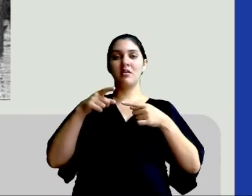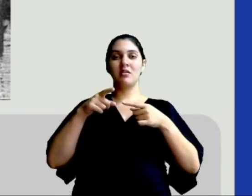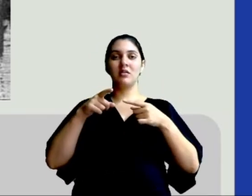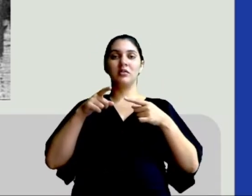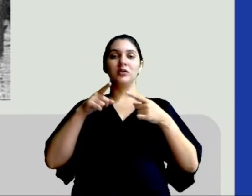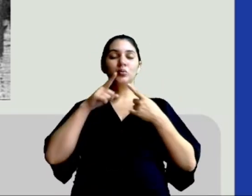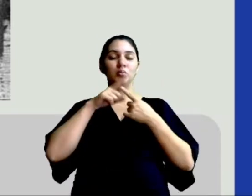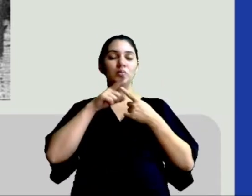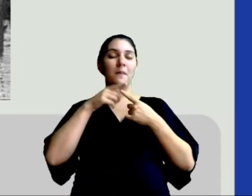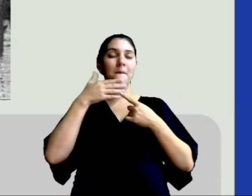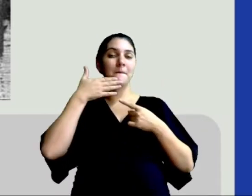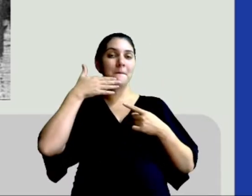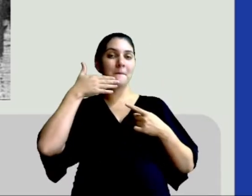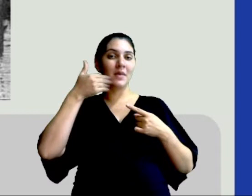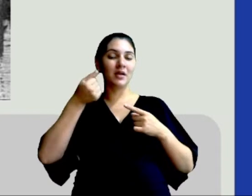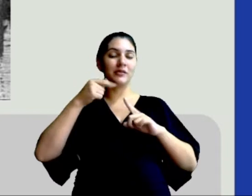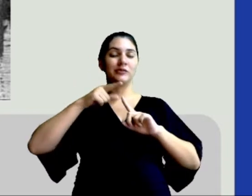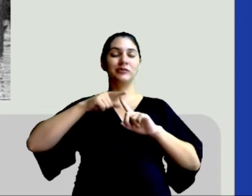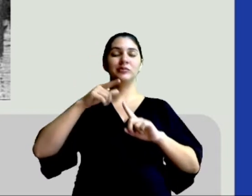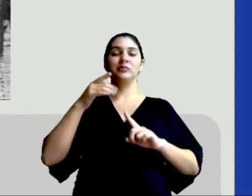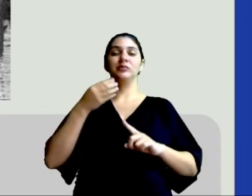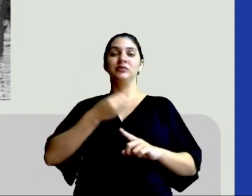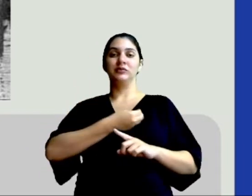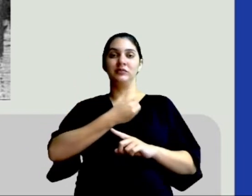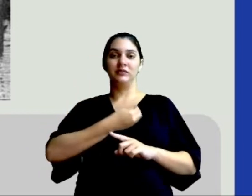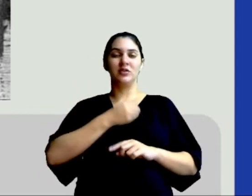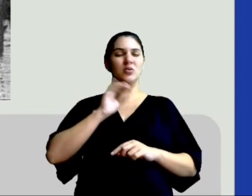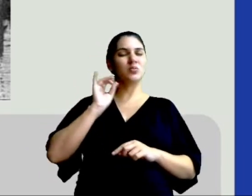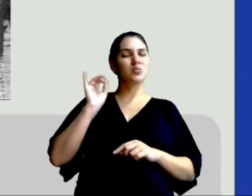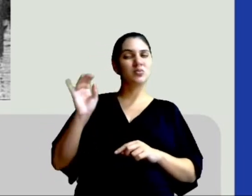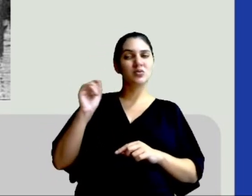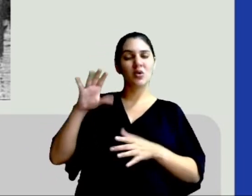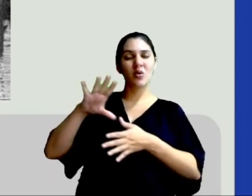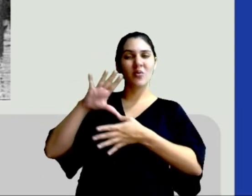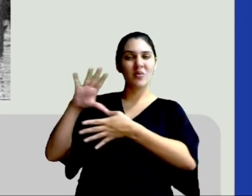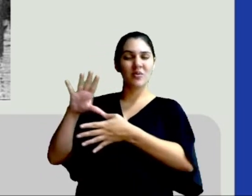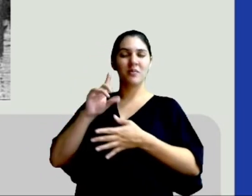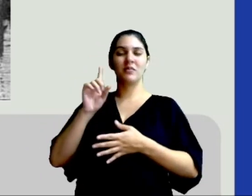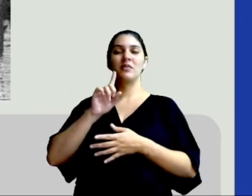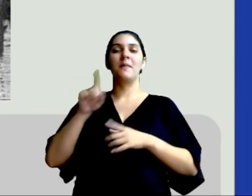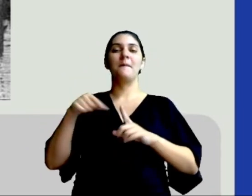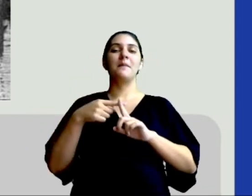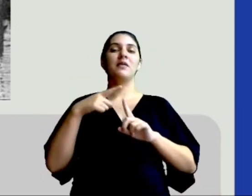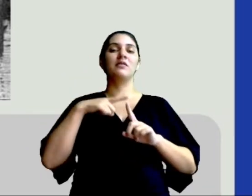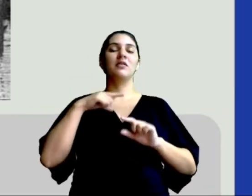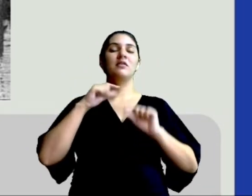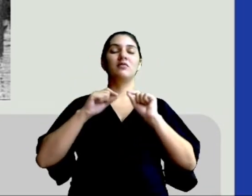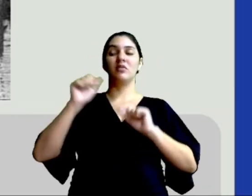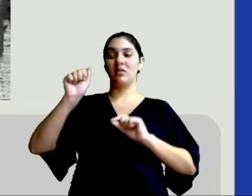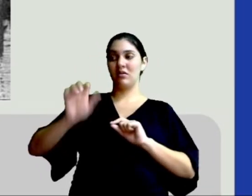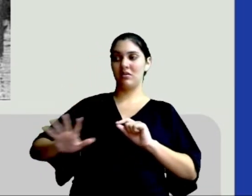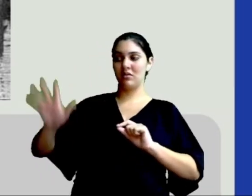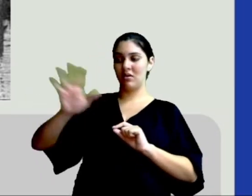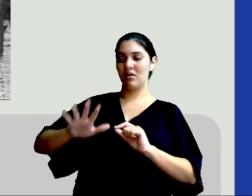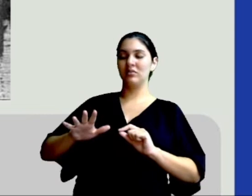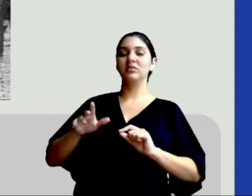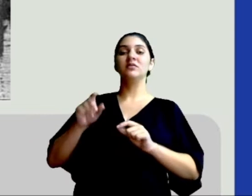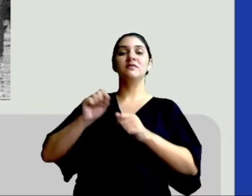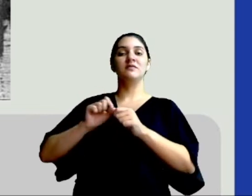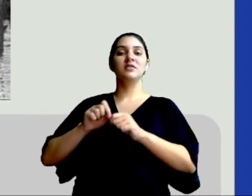condições de vida. Então, não apenas europeus, mas asiáticos também fizeram esse